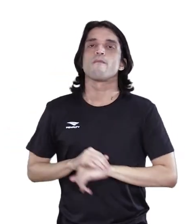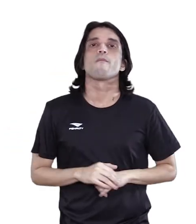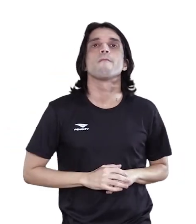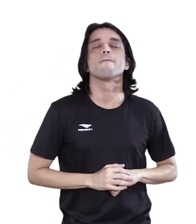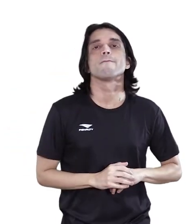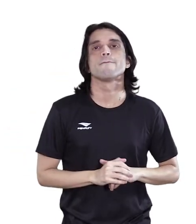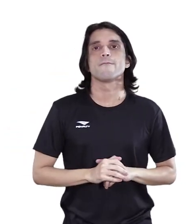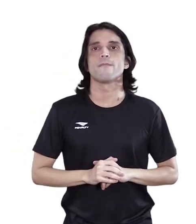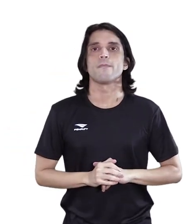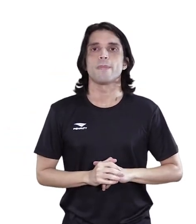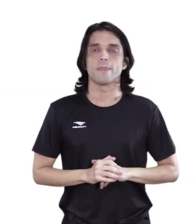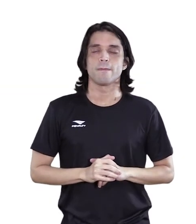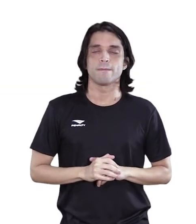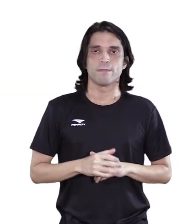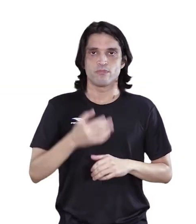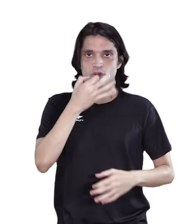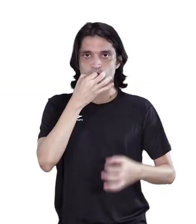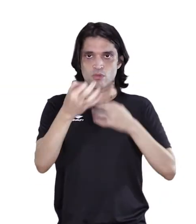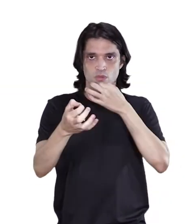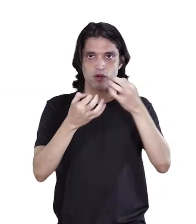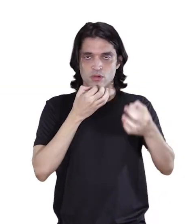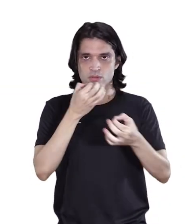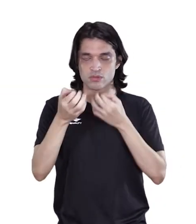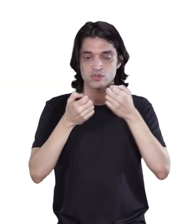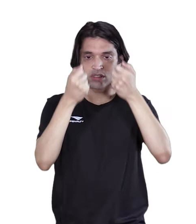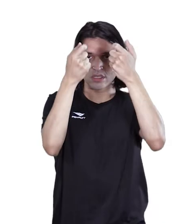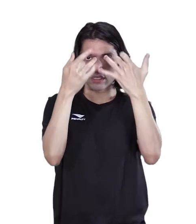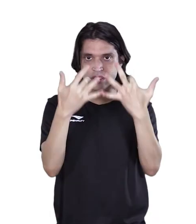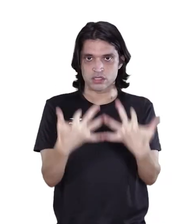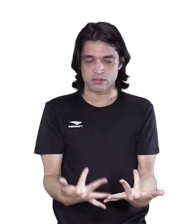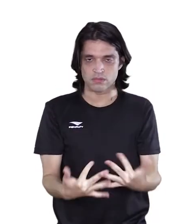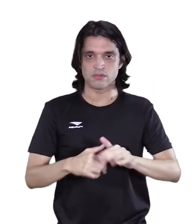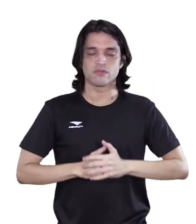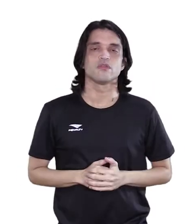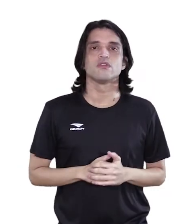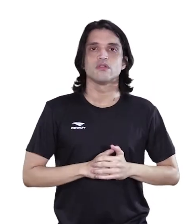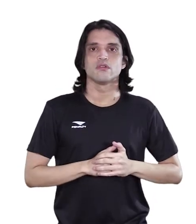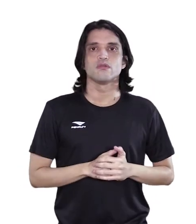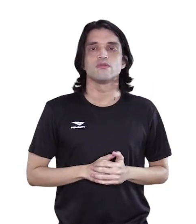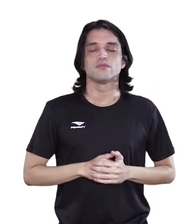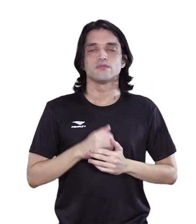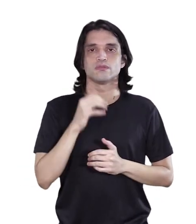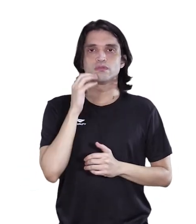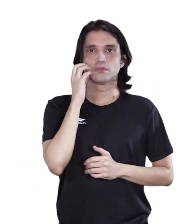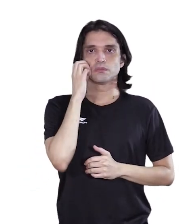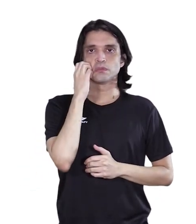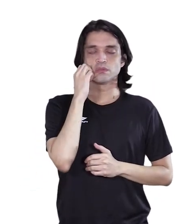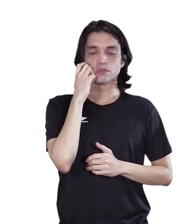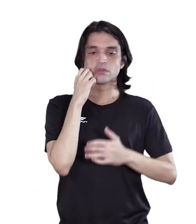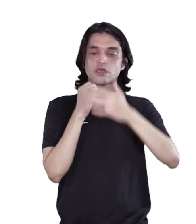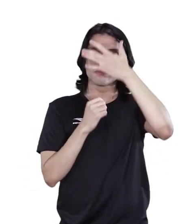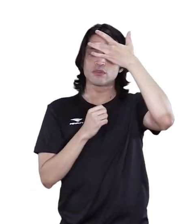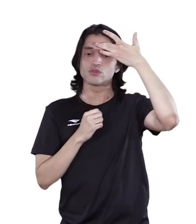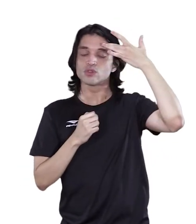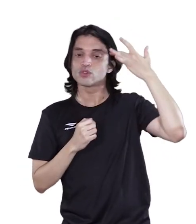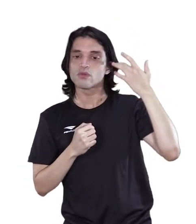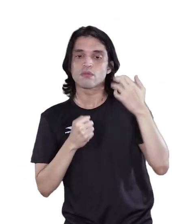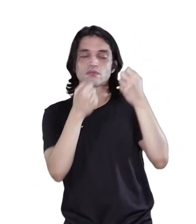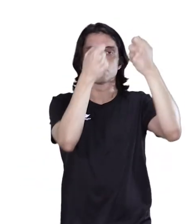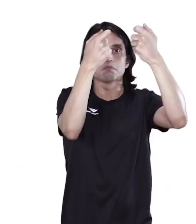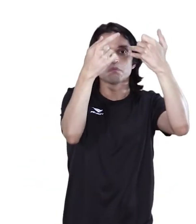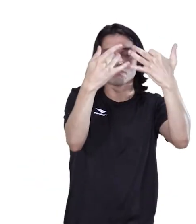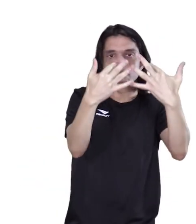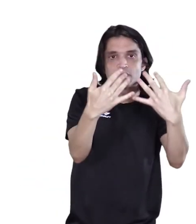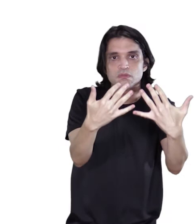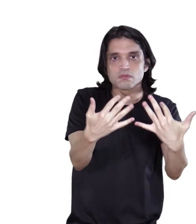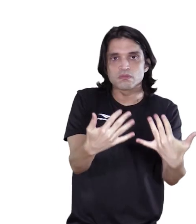O argumento por exemplificação, o argumentador baseia sua tese ou conclusão em exemplos representativos, os